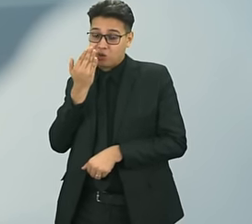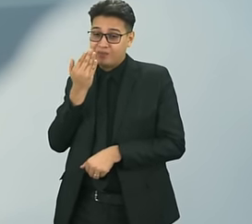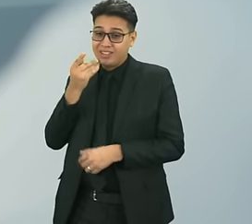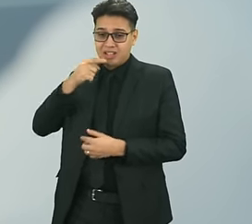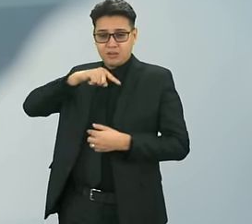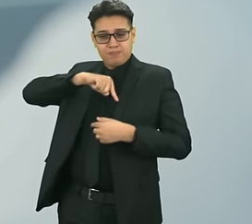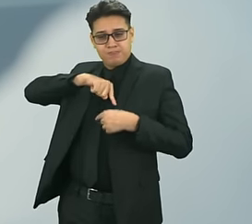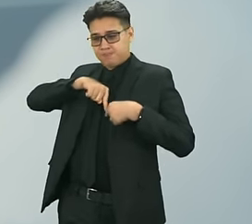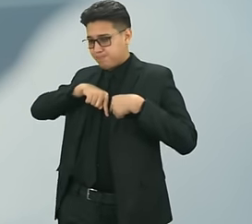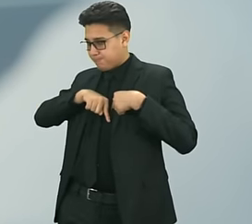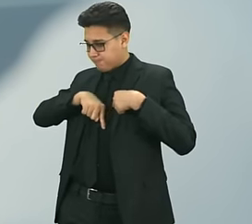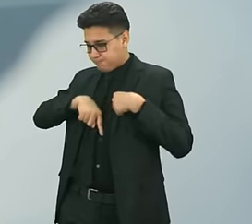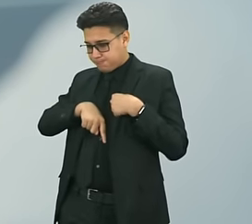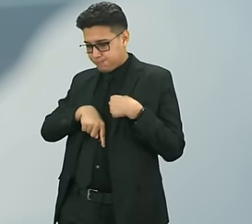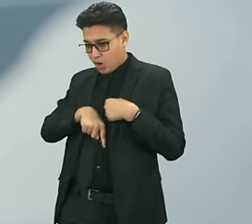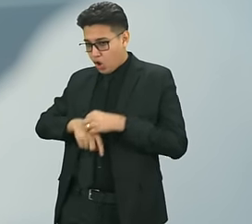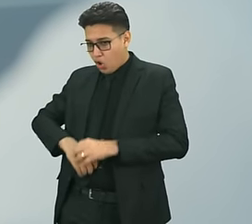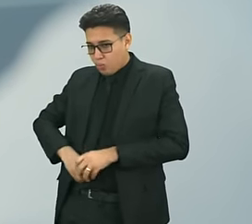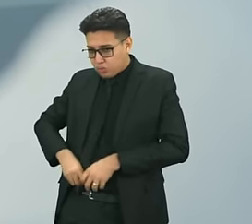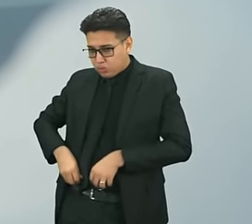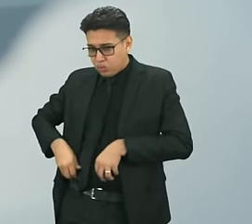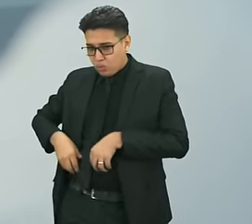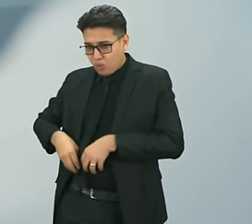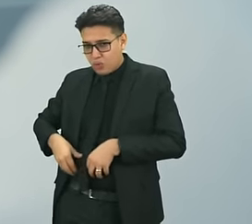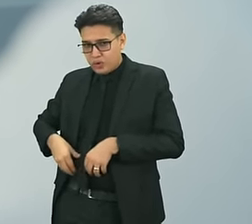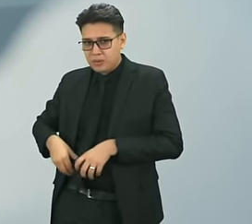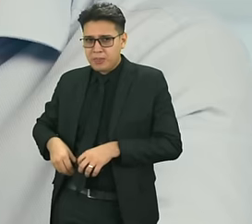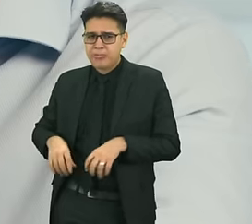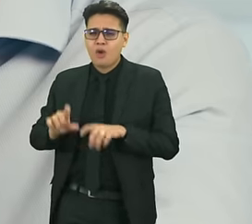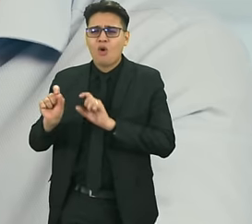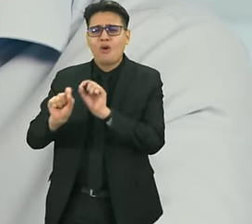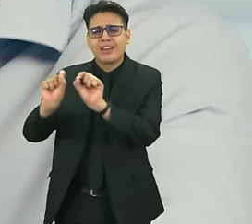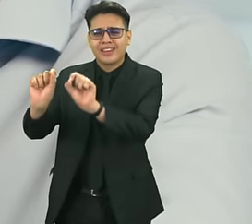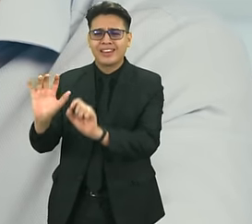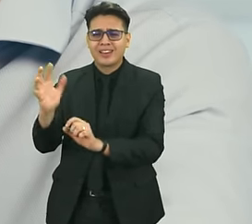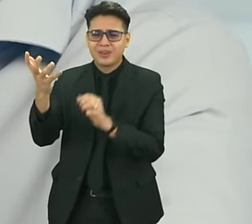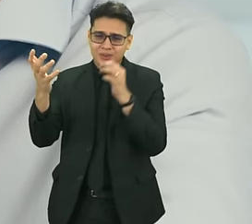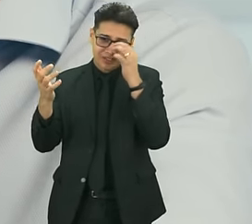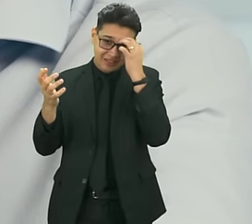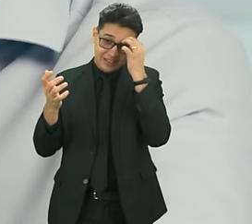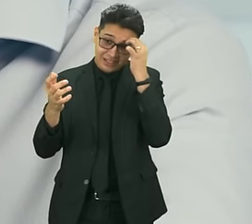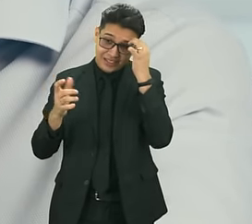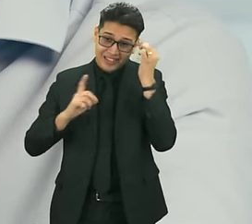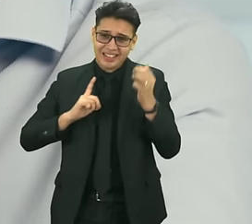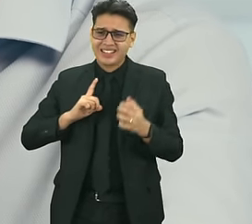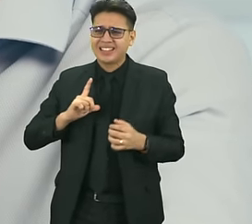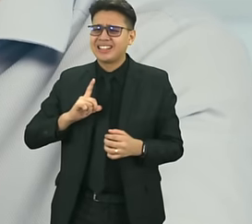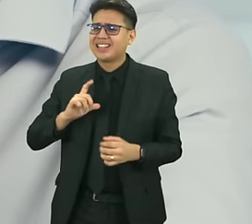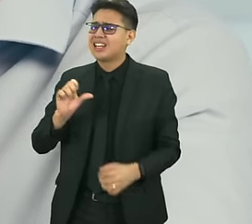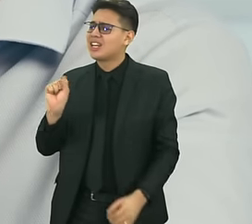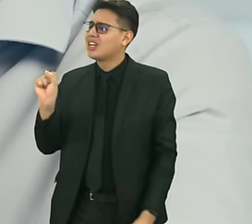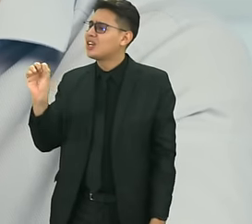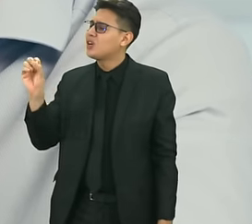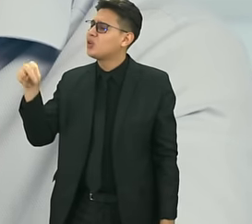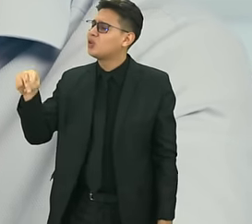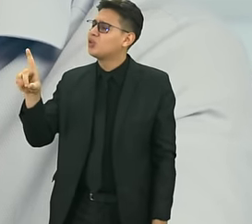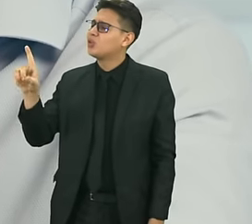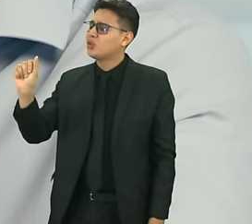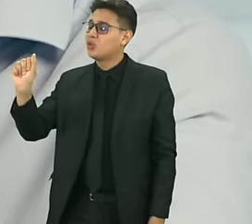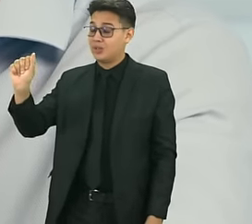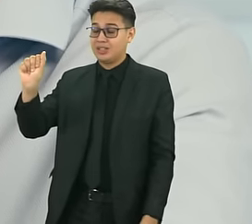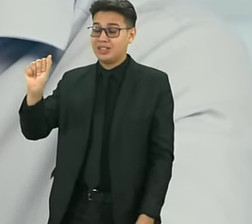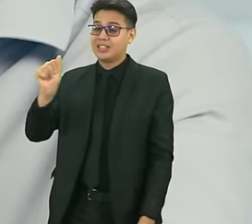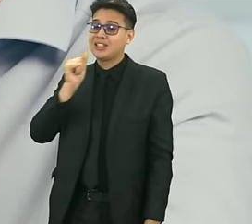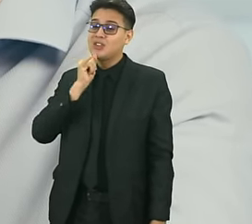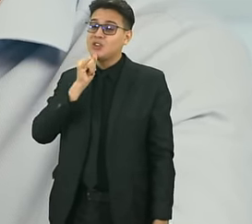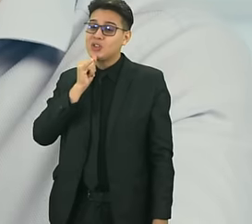acontecido que perfurou o intestino? Ele tinha uma sonda, né, uma sonda que se deslocou. Ele